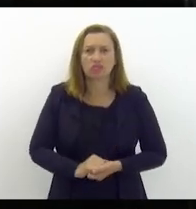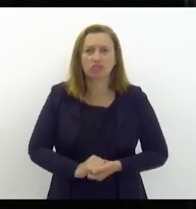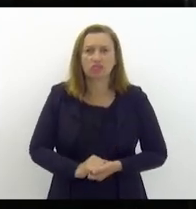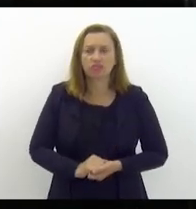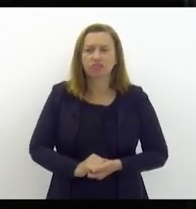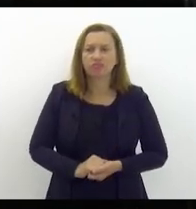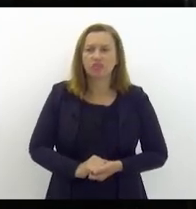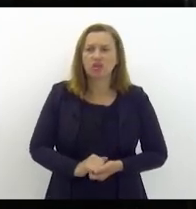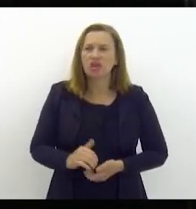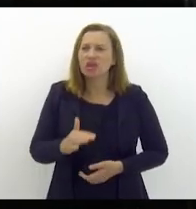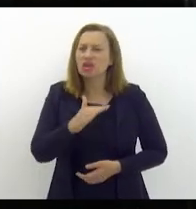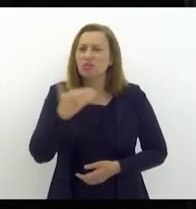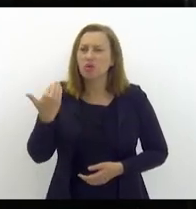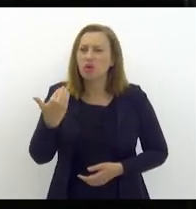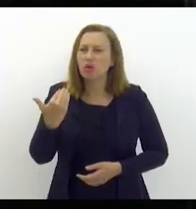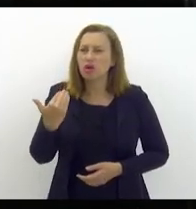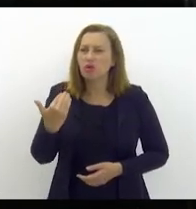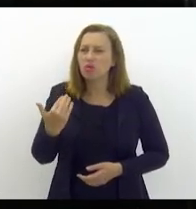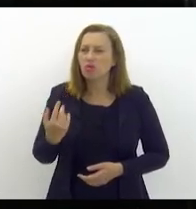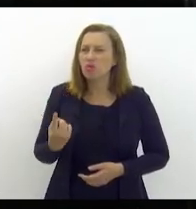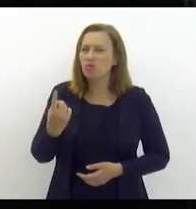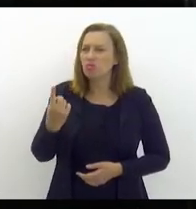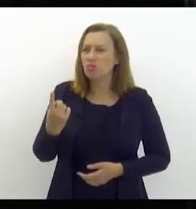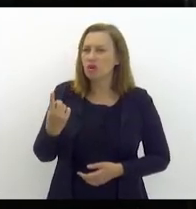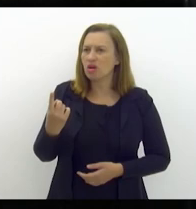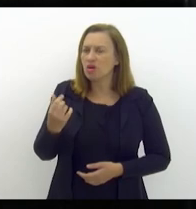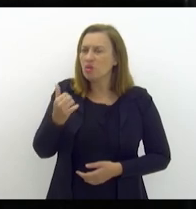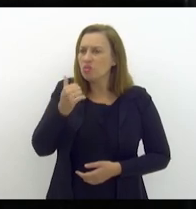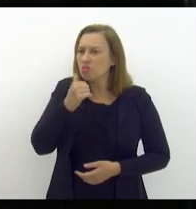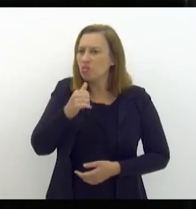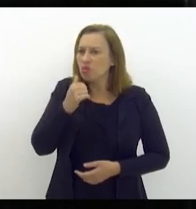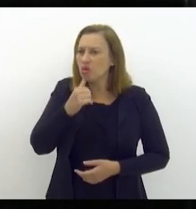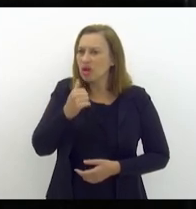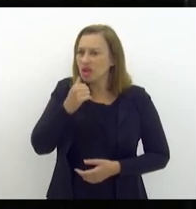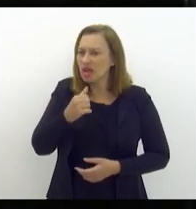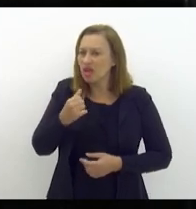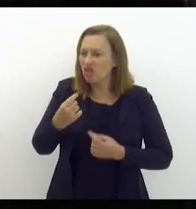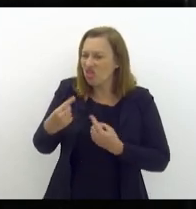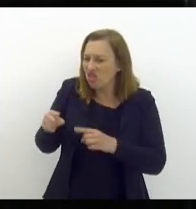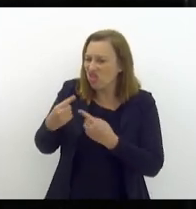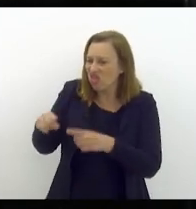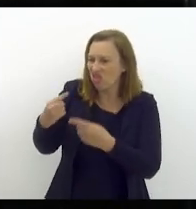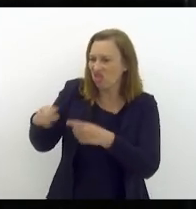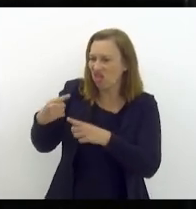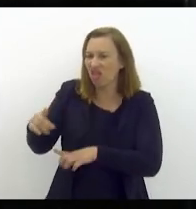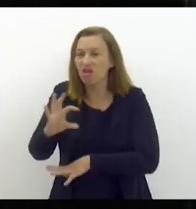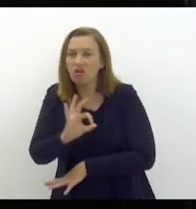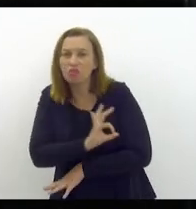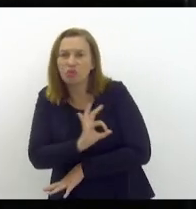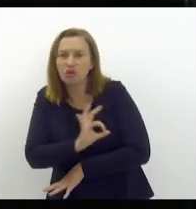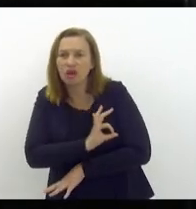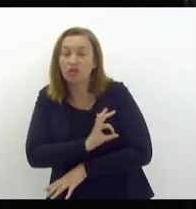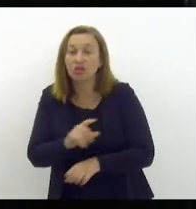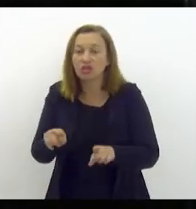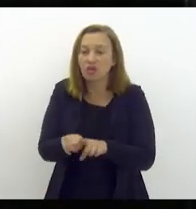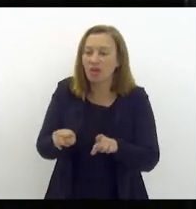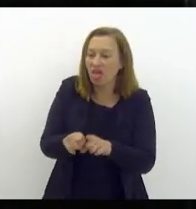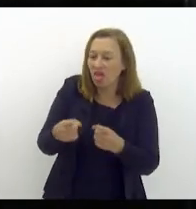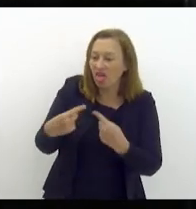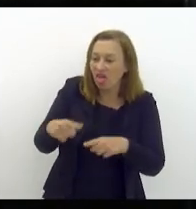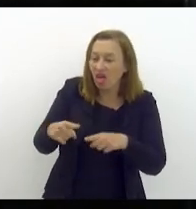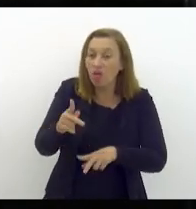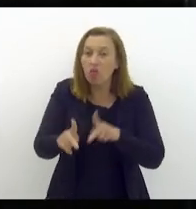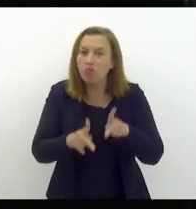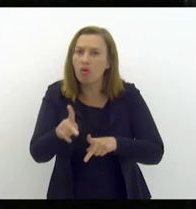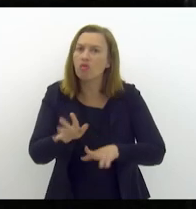que matou uma vagabunda que vivia ameaçando os policiais que ameaçava a população. E